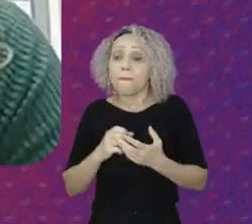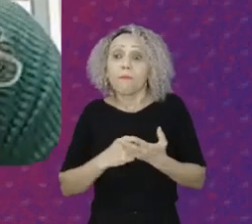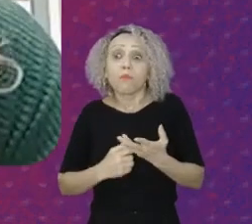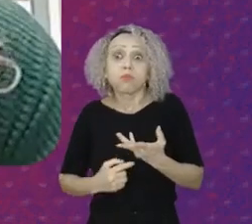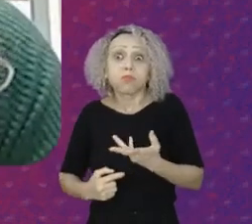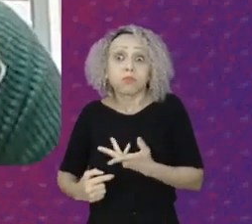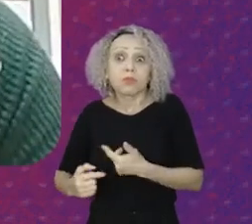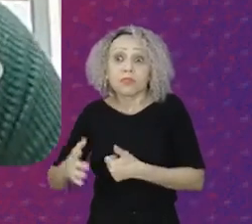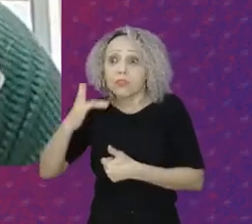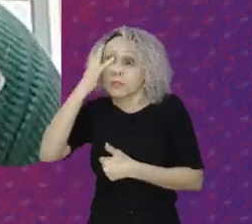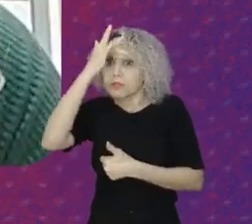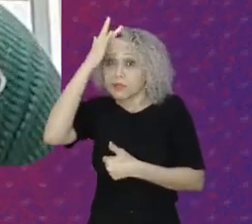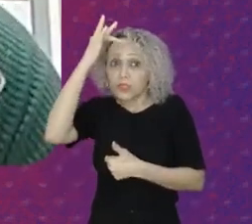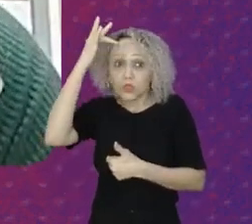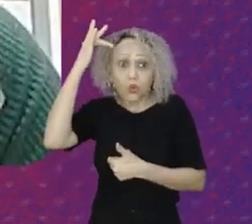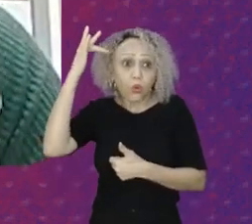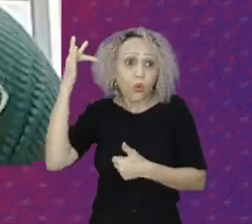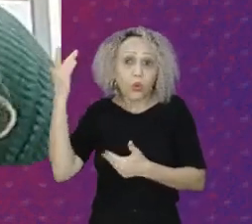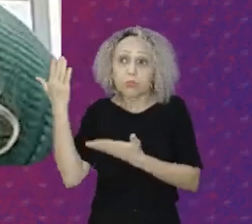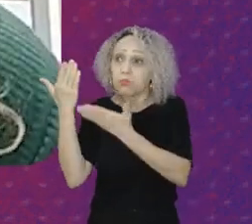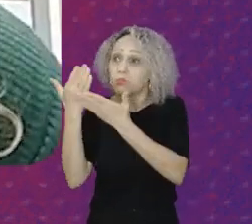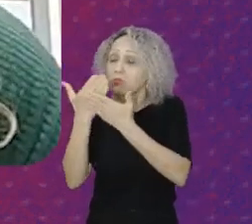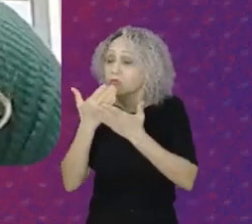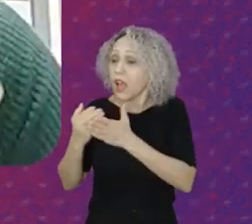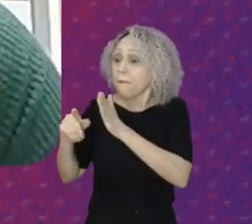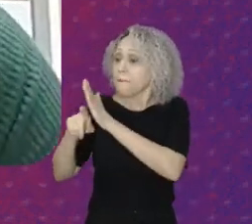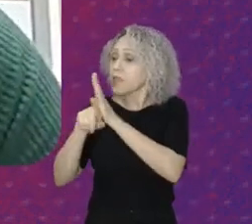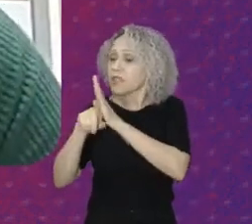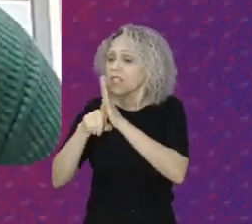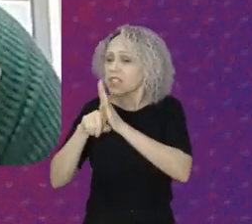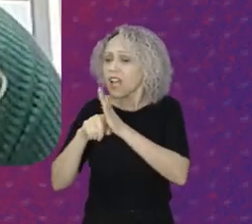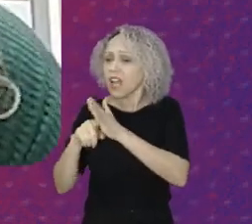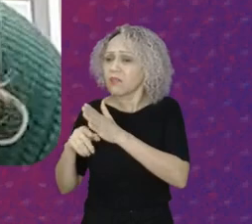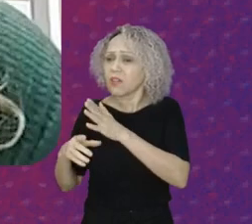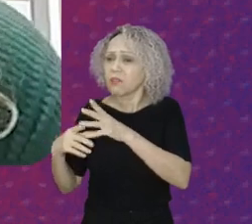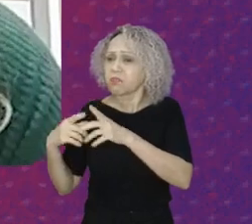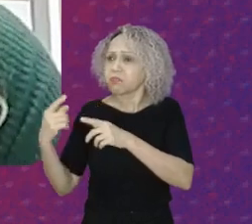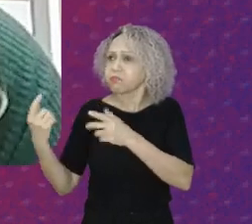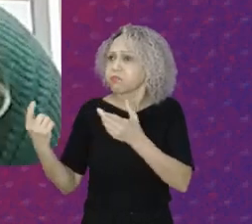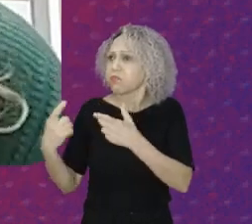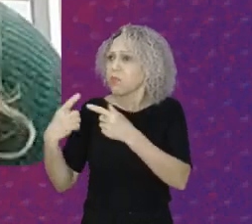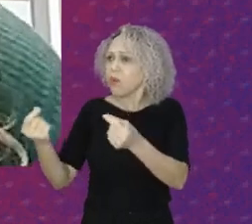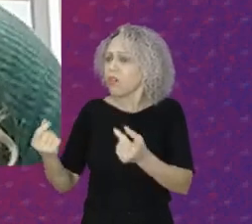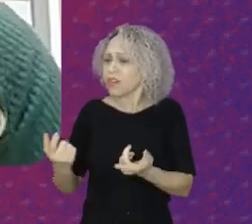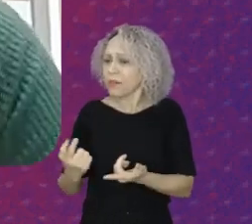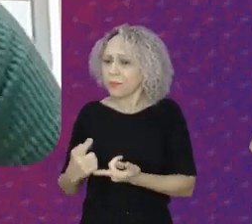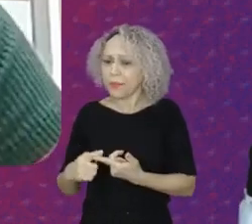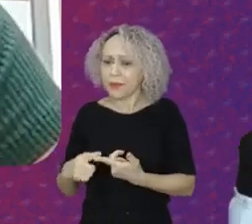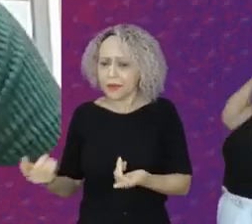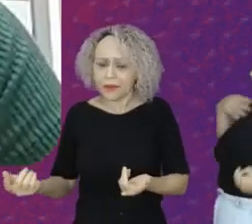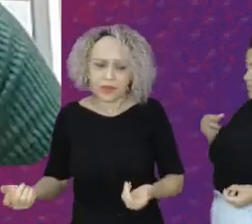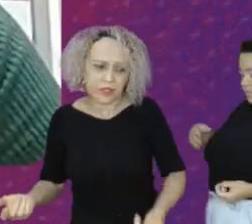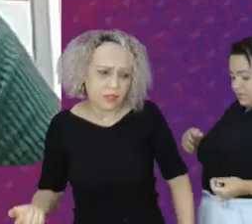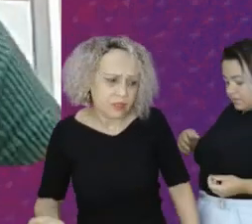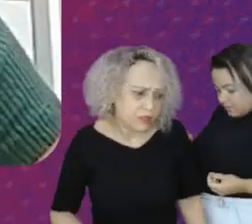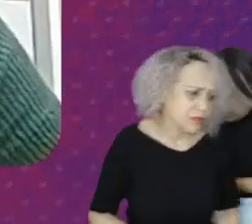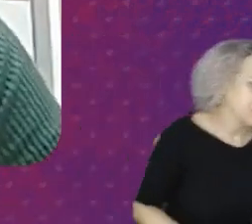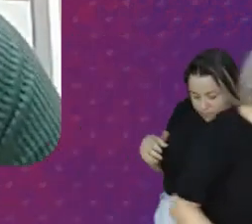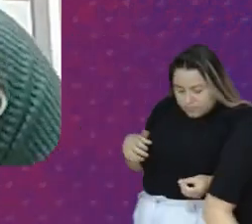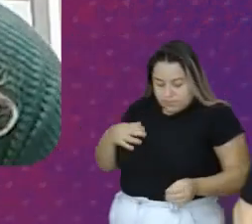pela cultura ou seja pela educação. A educação foi extremamente atacada. Nós tivemos ataque a Paulo Freire, a história